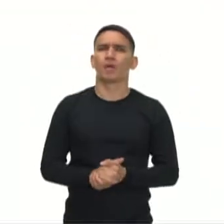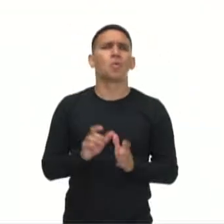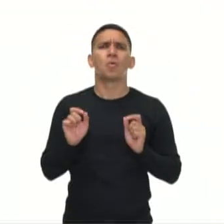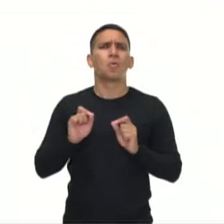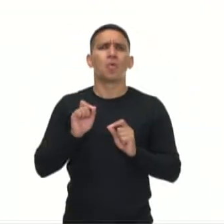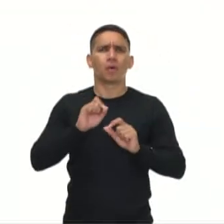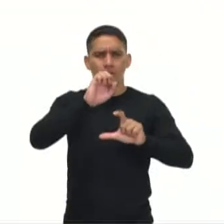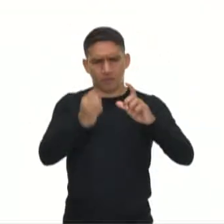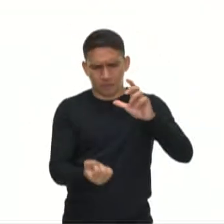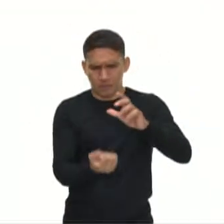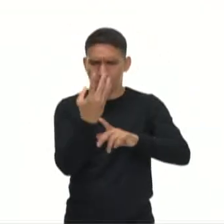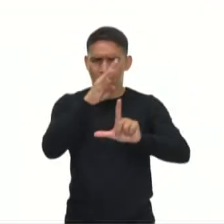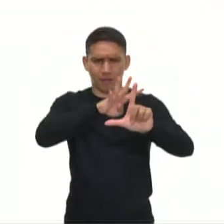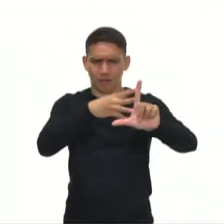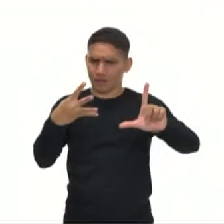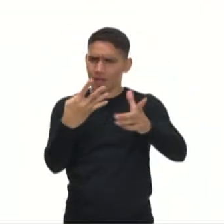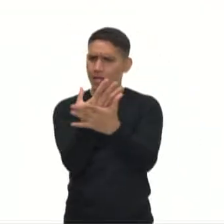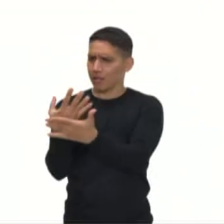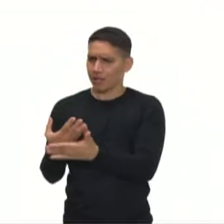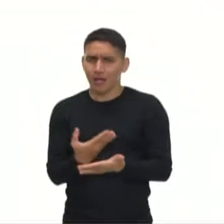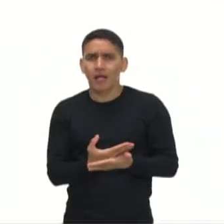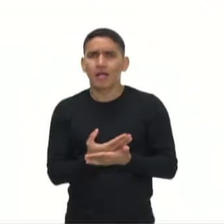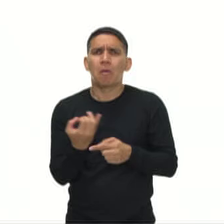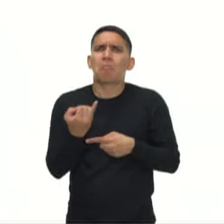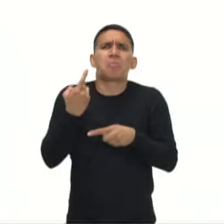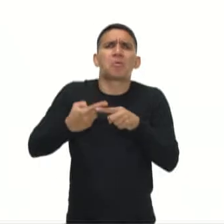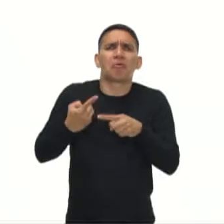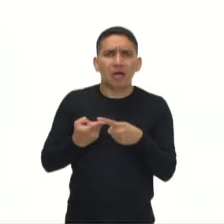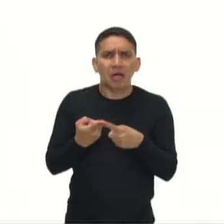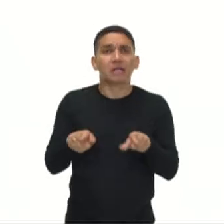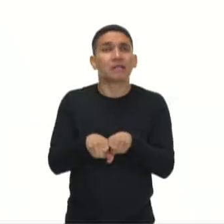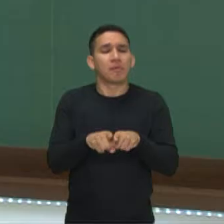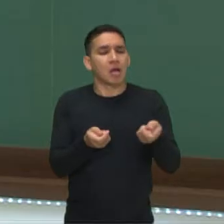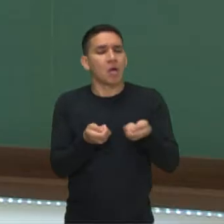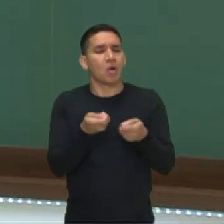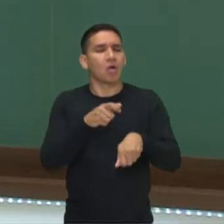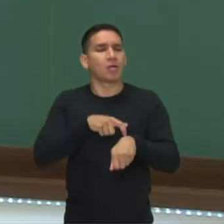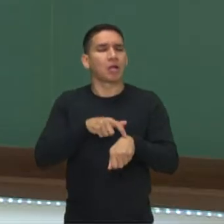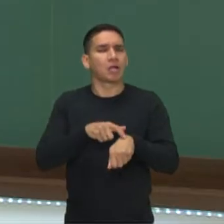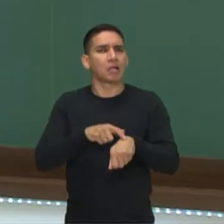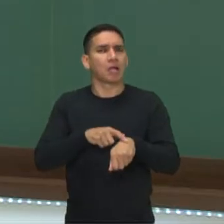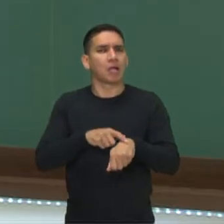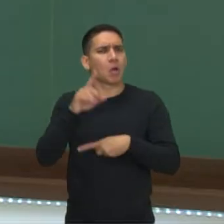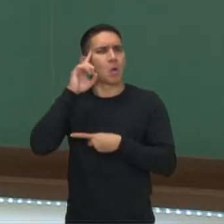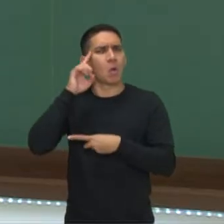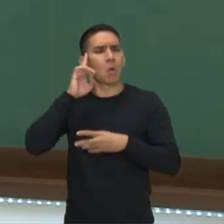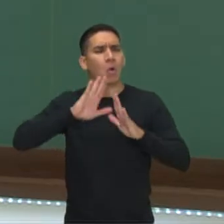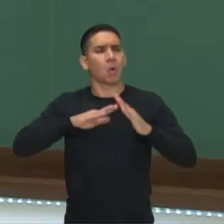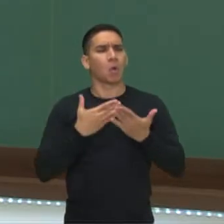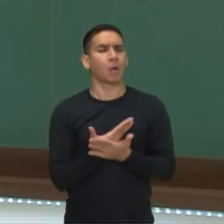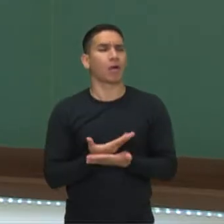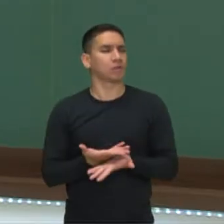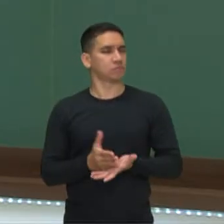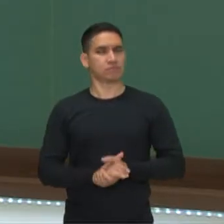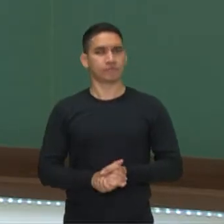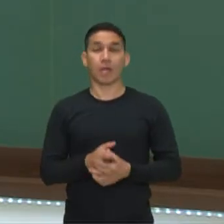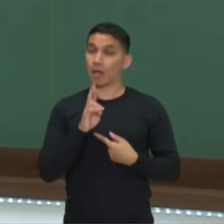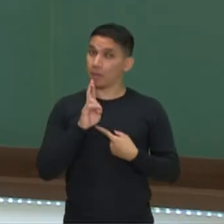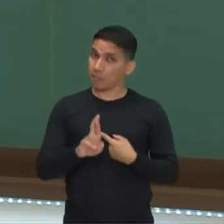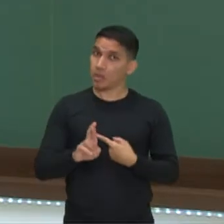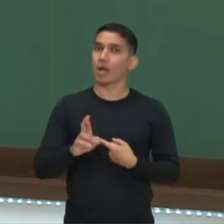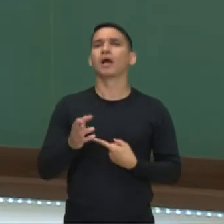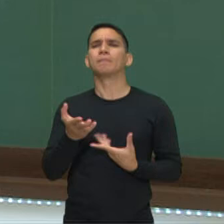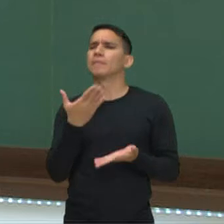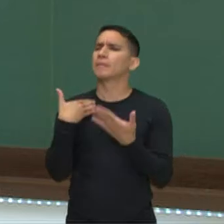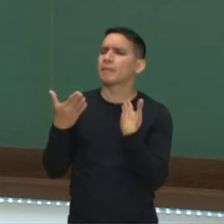importância de um cronograma de estudos e da gestão do tempo na rotina escolar? vamos responder essa atividade, né? Converse